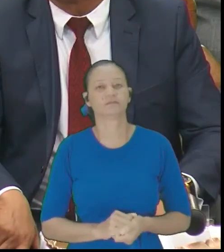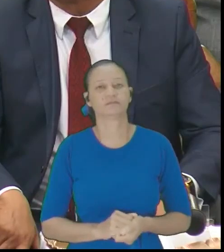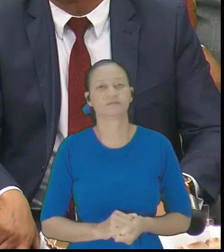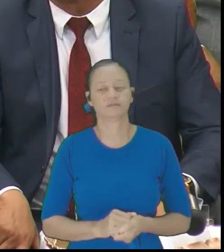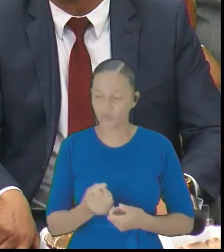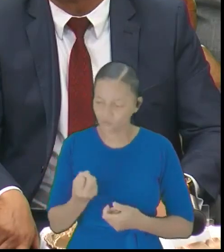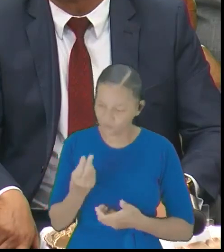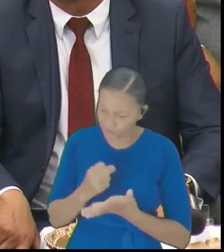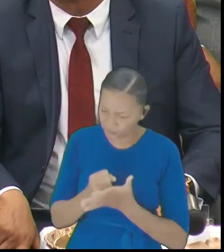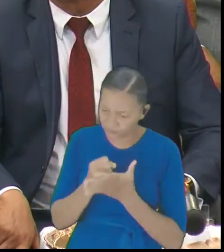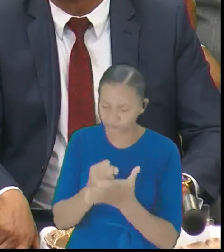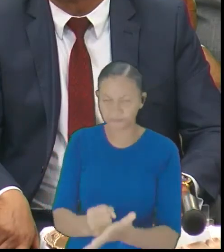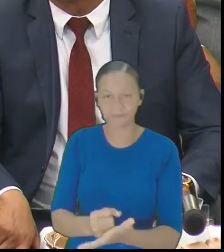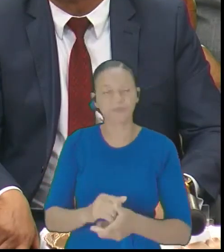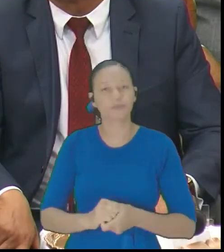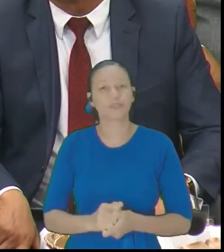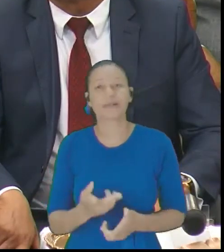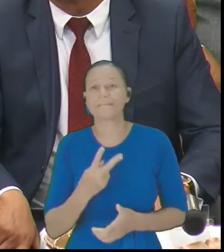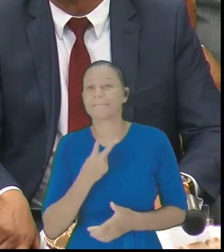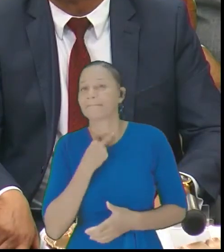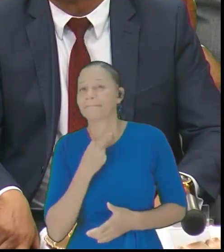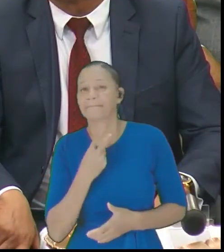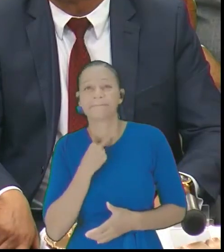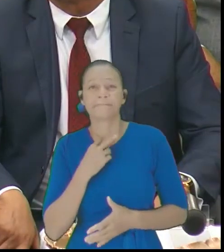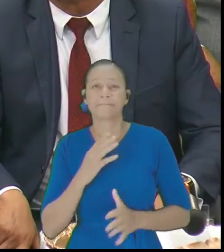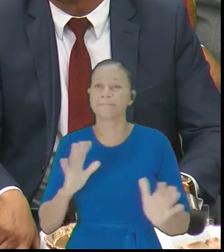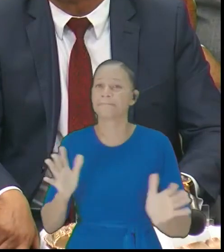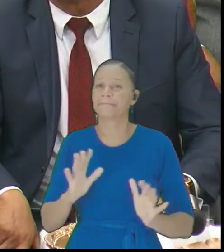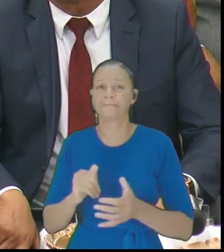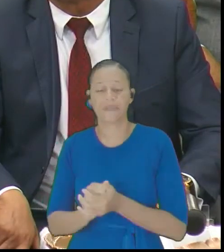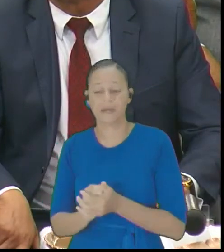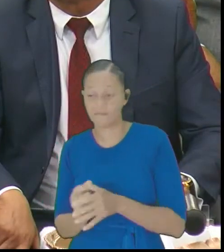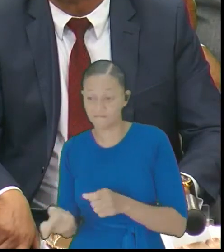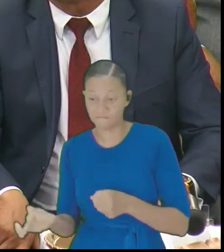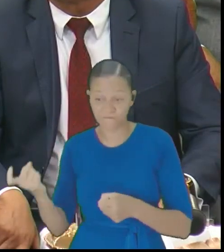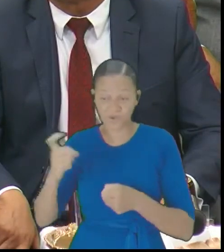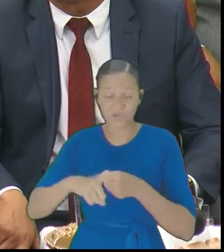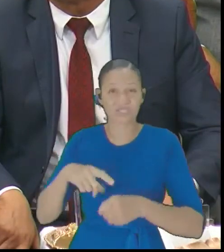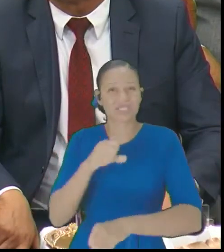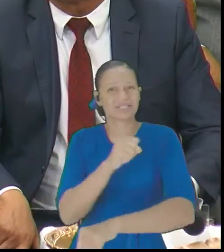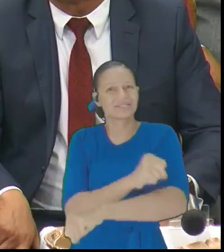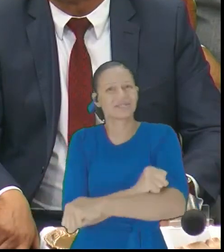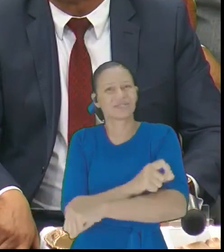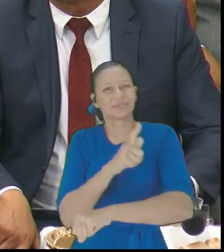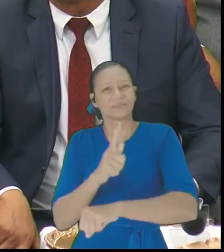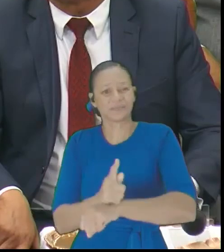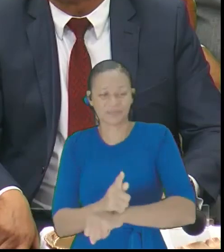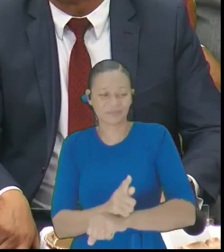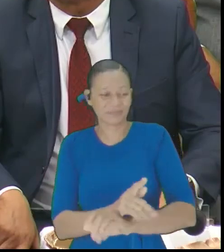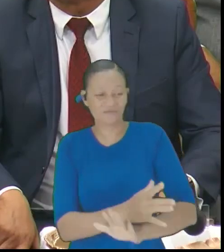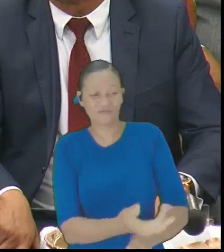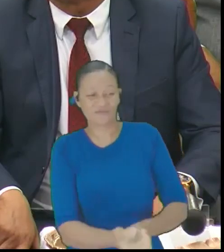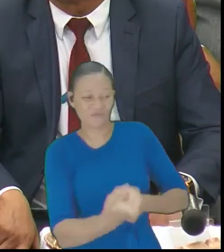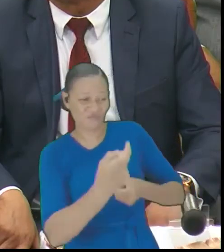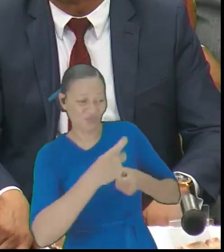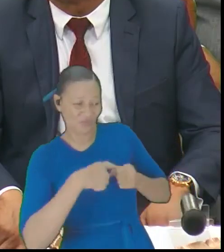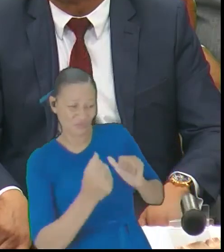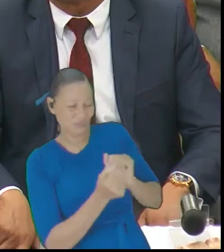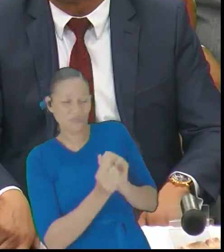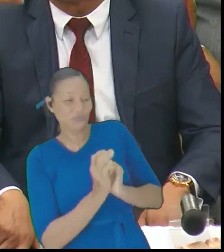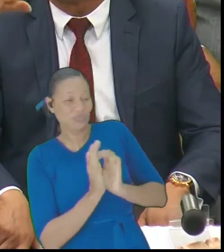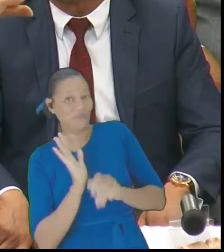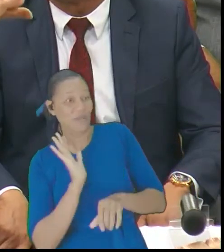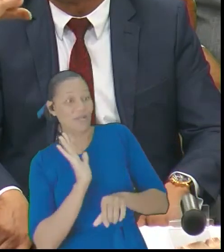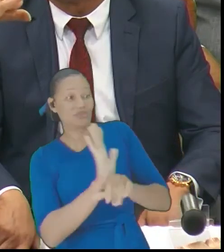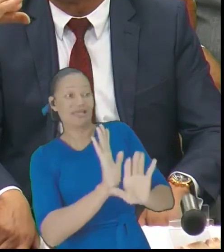Vou ajudá-lo. O que eu não posso é trazê-lo de volta de Sodoma, porque ele ama a contenda e eu amo a paz, então eu ajudo ele